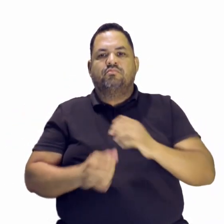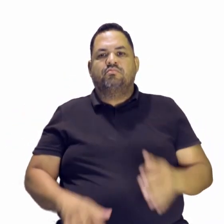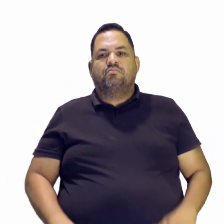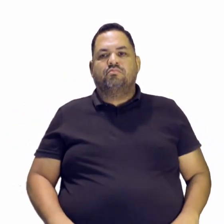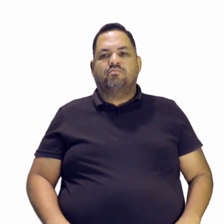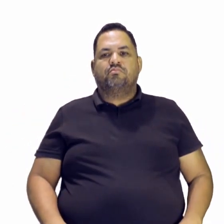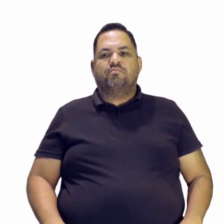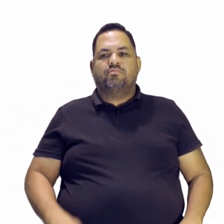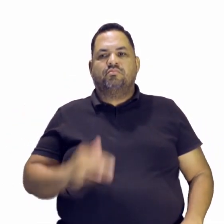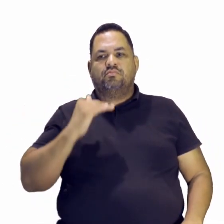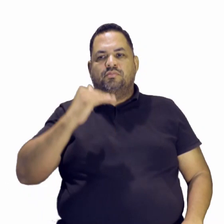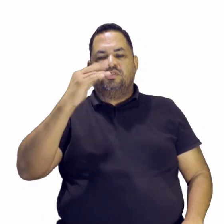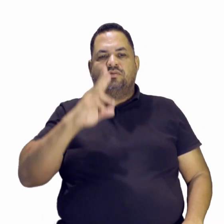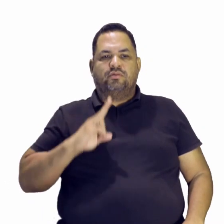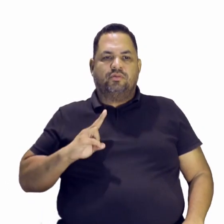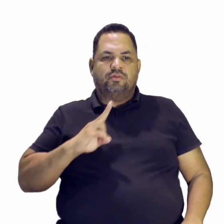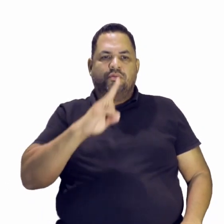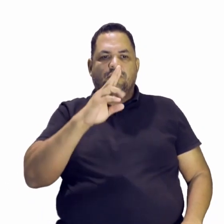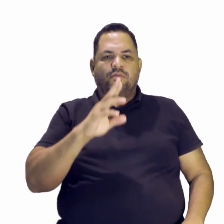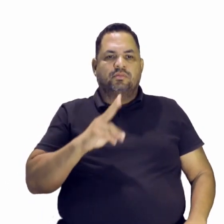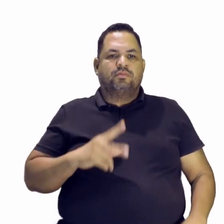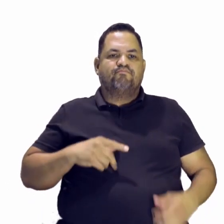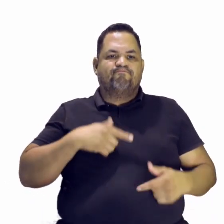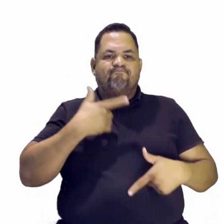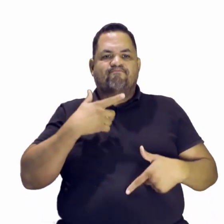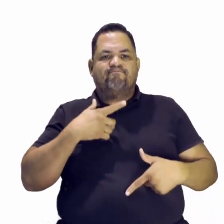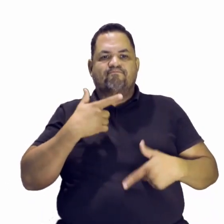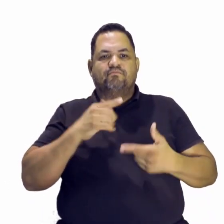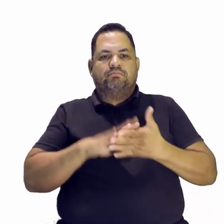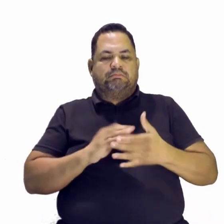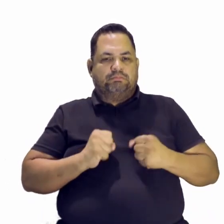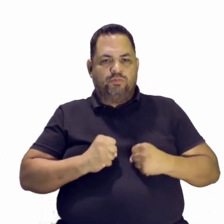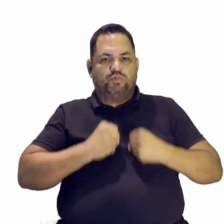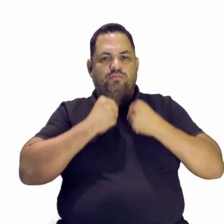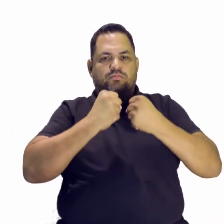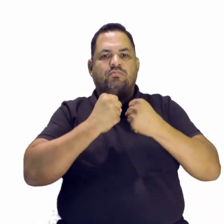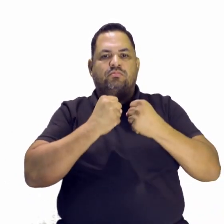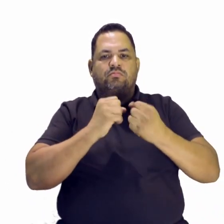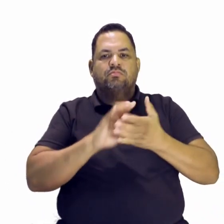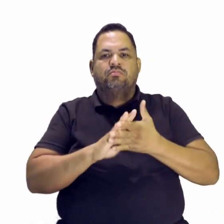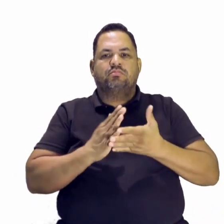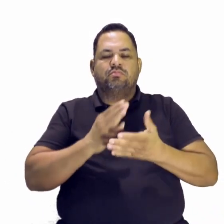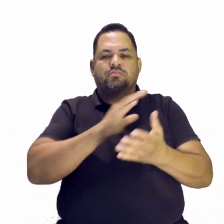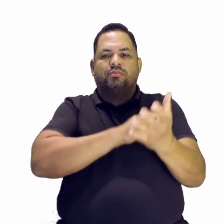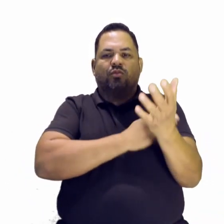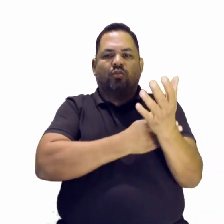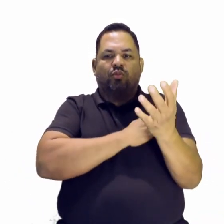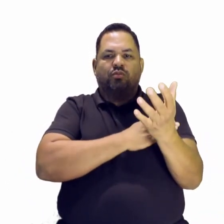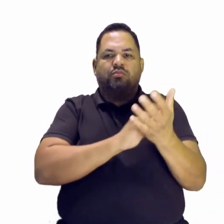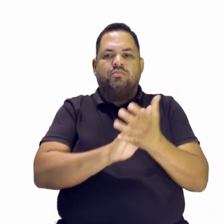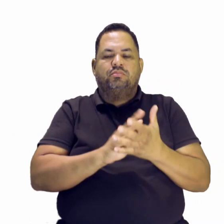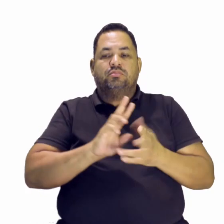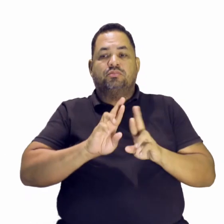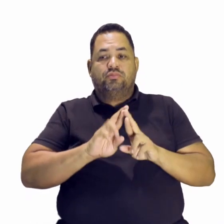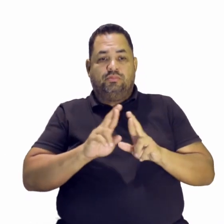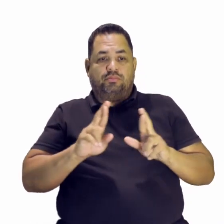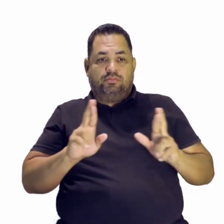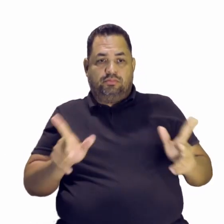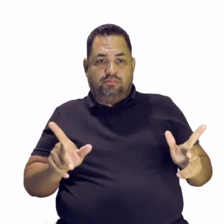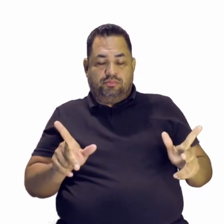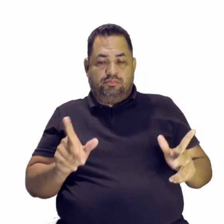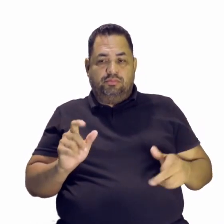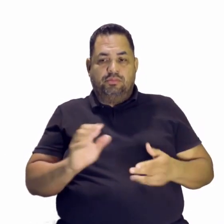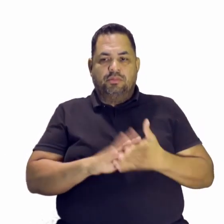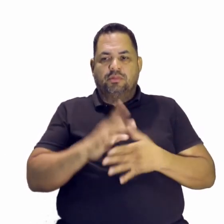os níveis de força, potência e resistência de determinados músculos são